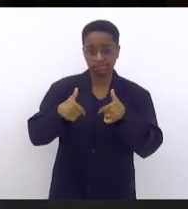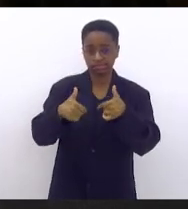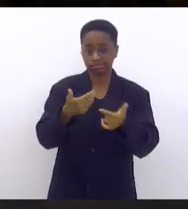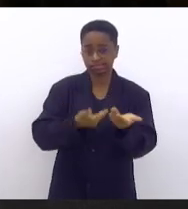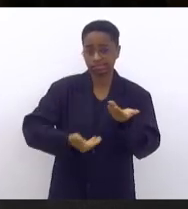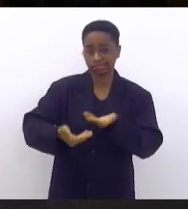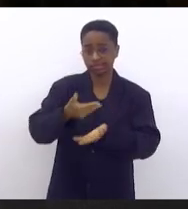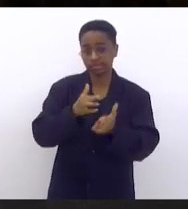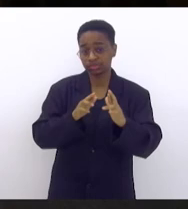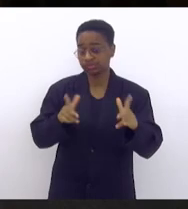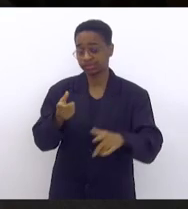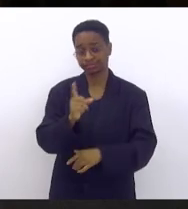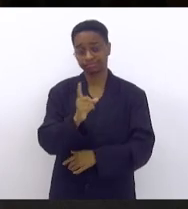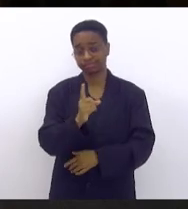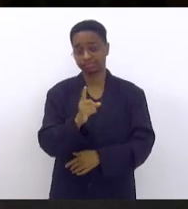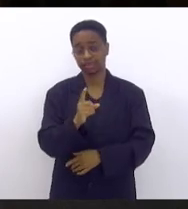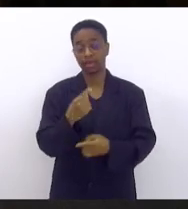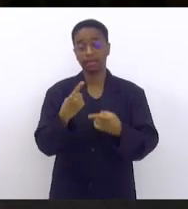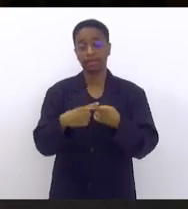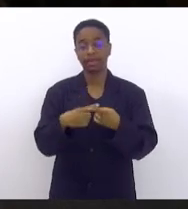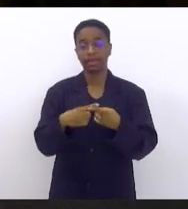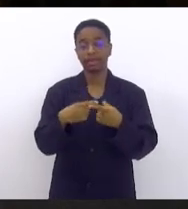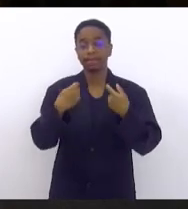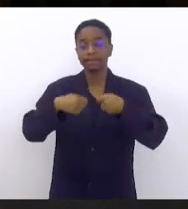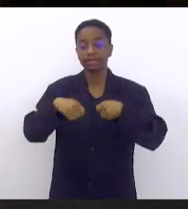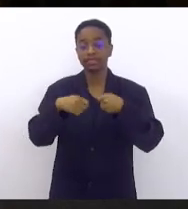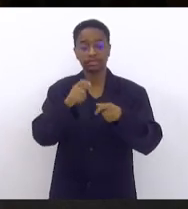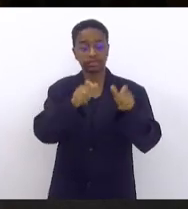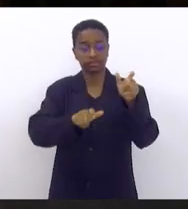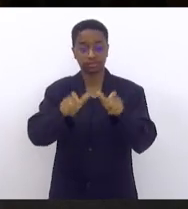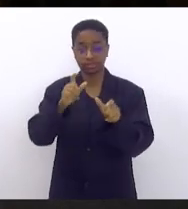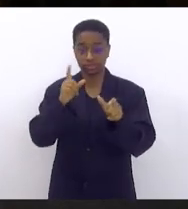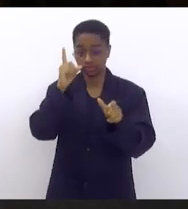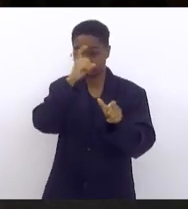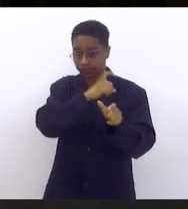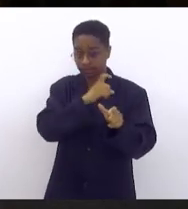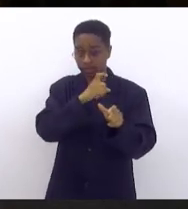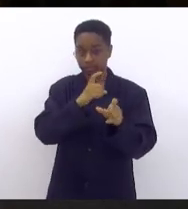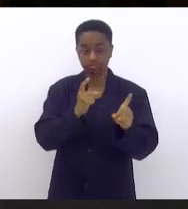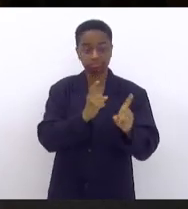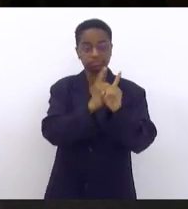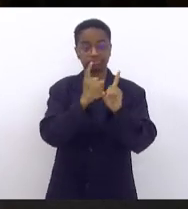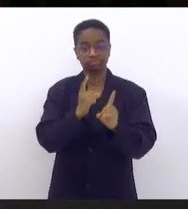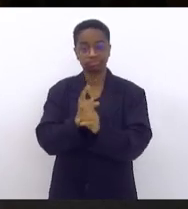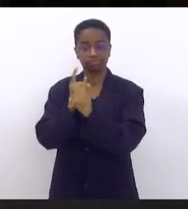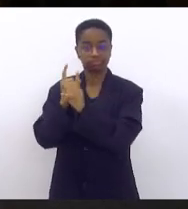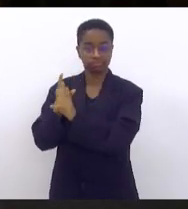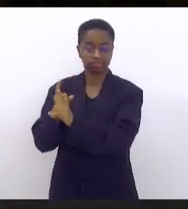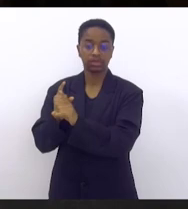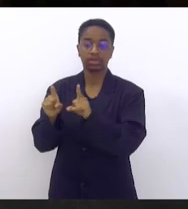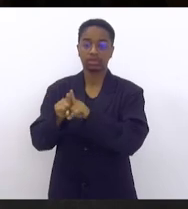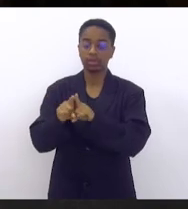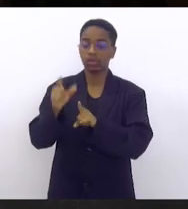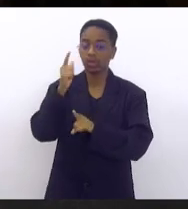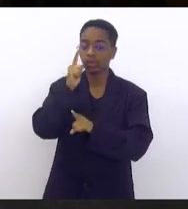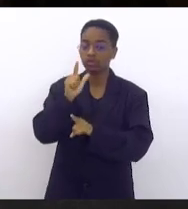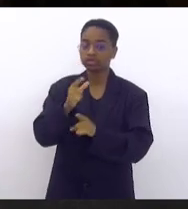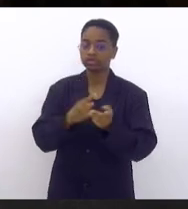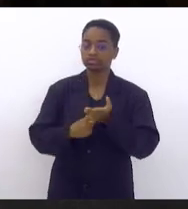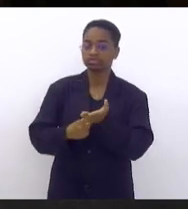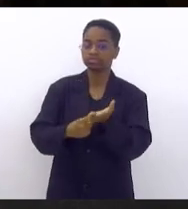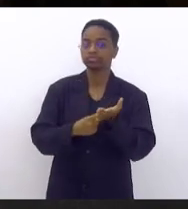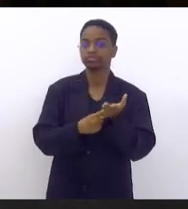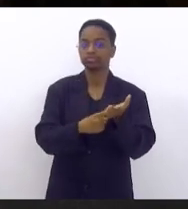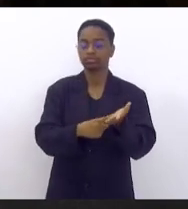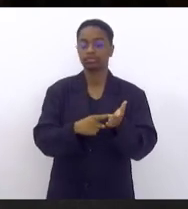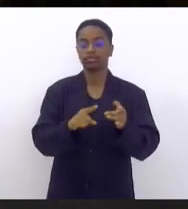contrário. É desejável que os diferentes se encontrem em algum lugar e possam construir consenso. E aqui